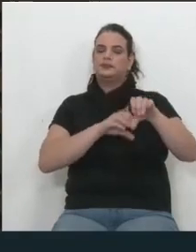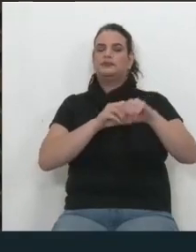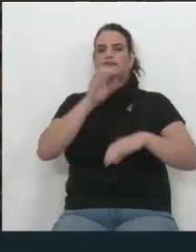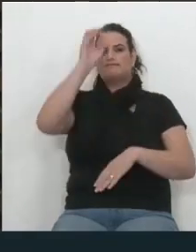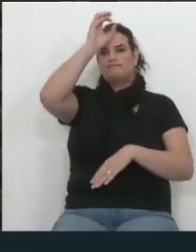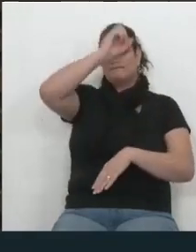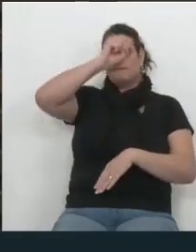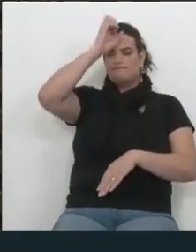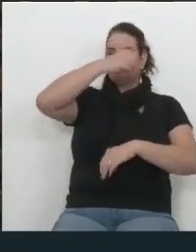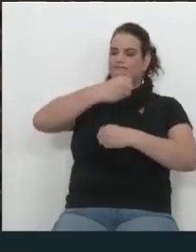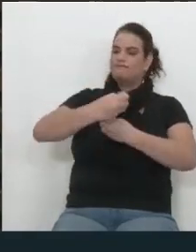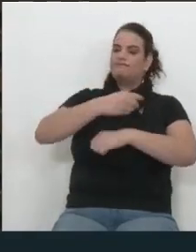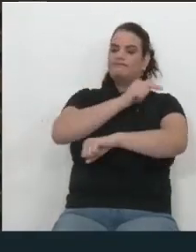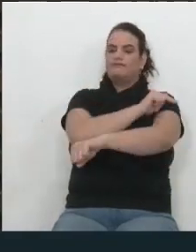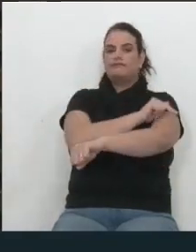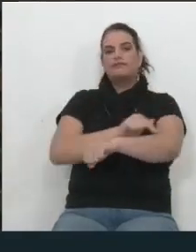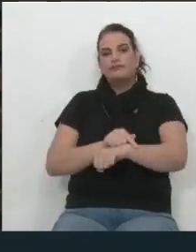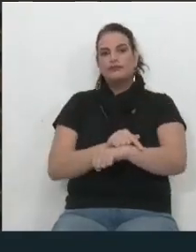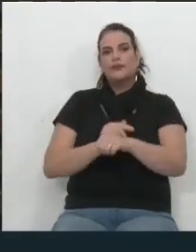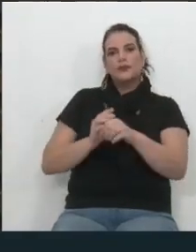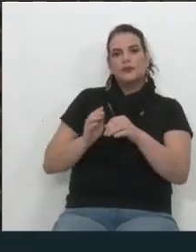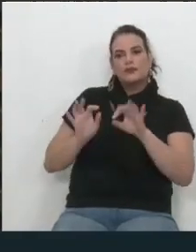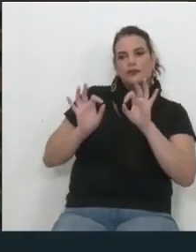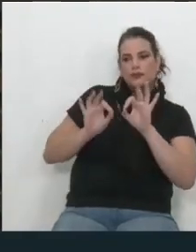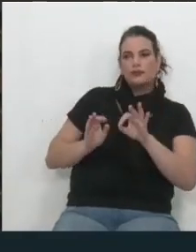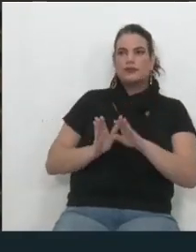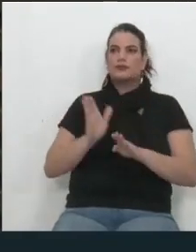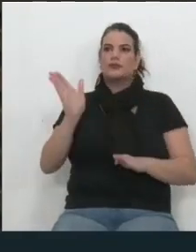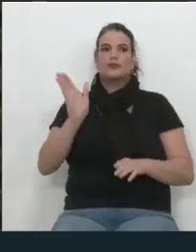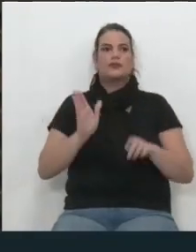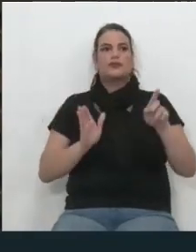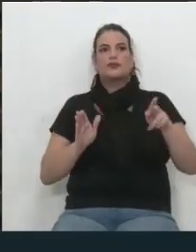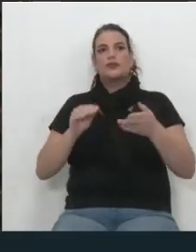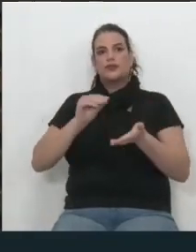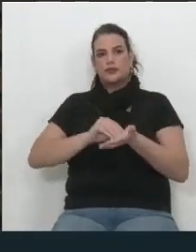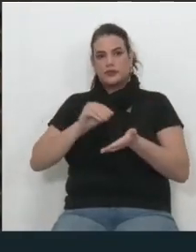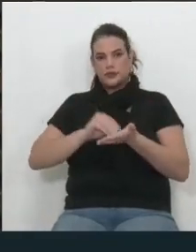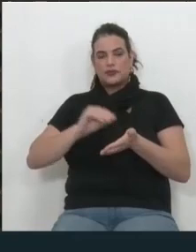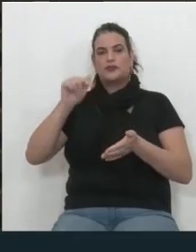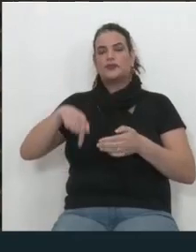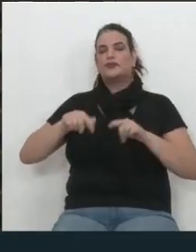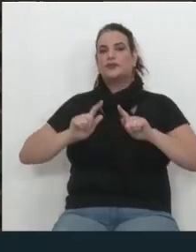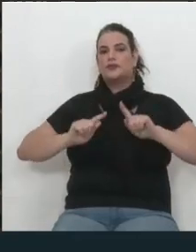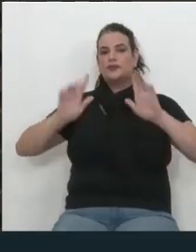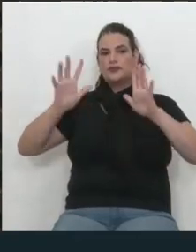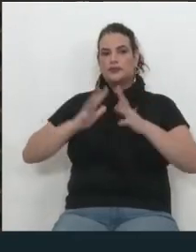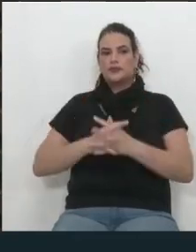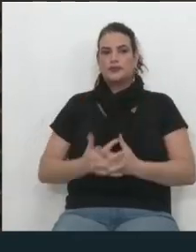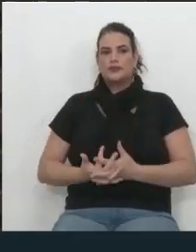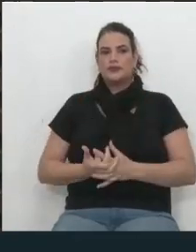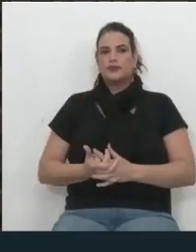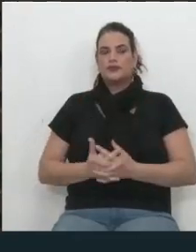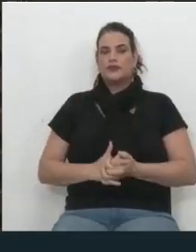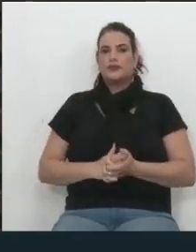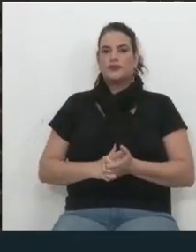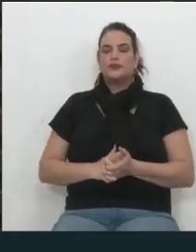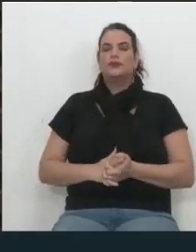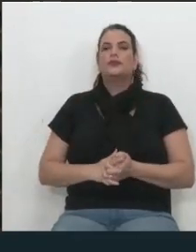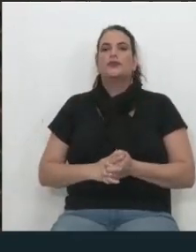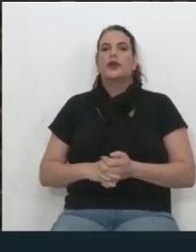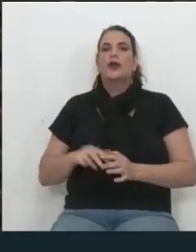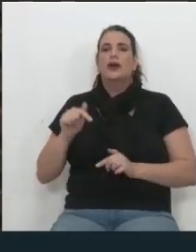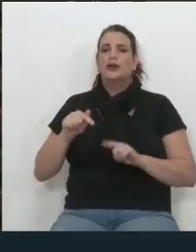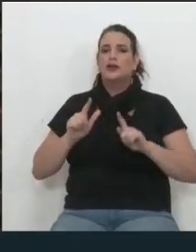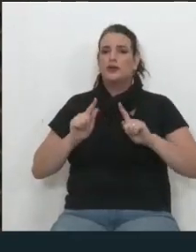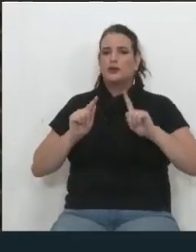no trânsito, orientação, que é o que não existe. Guarulhos virou um local, virou